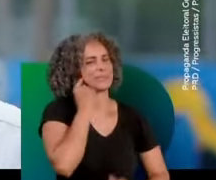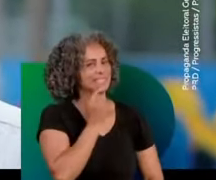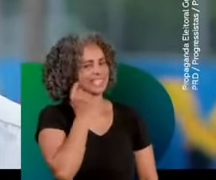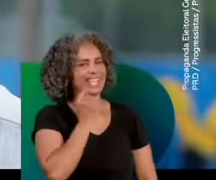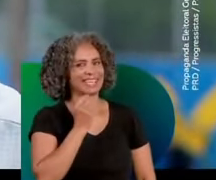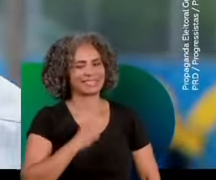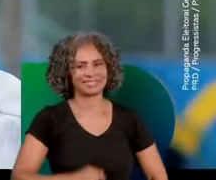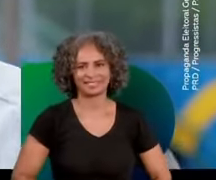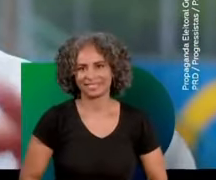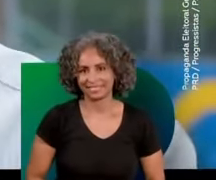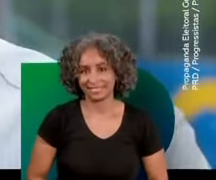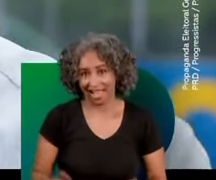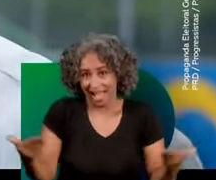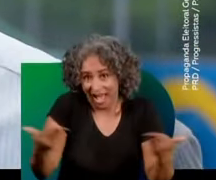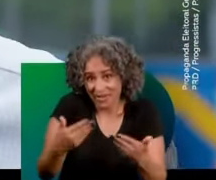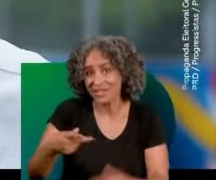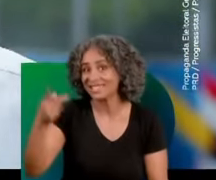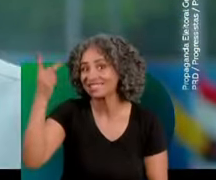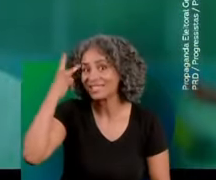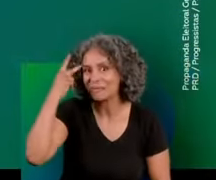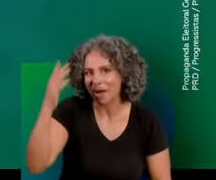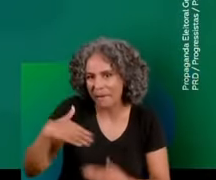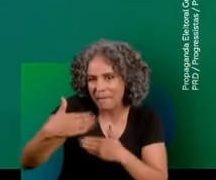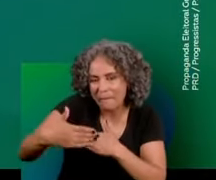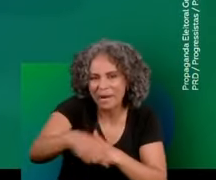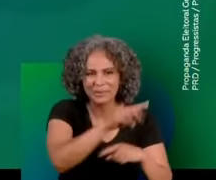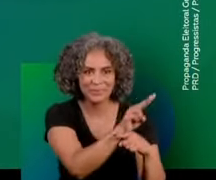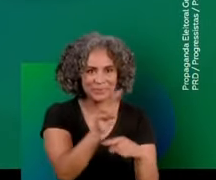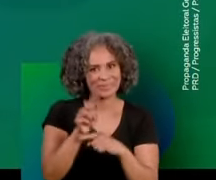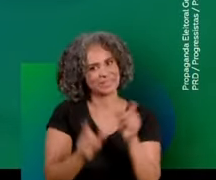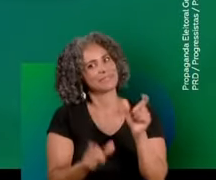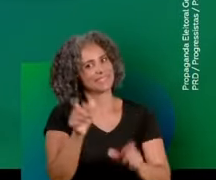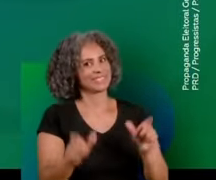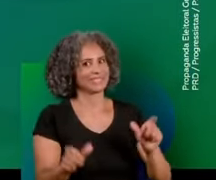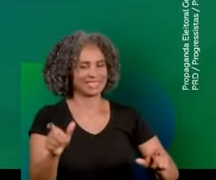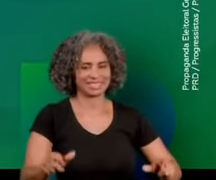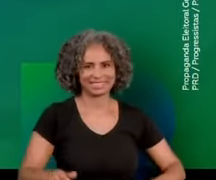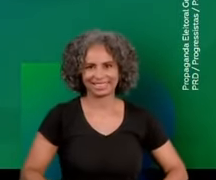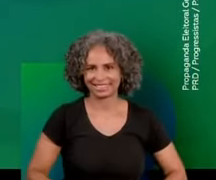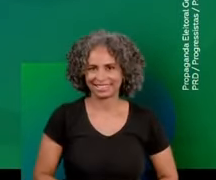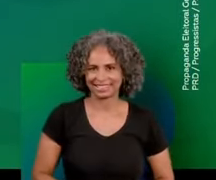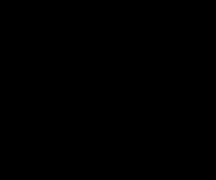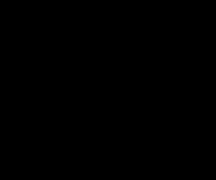agora é São Paulo pra frente, cuidando de gente.